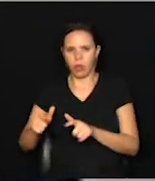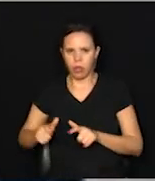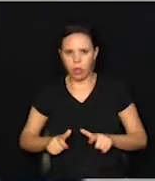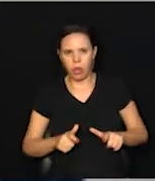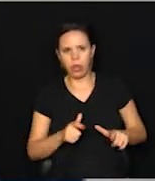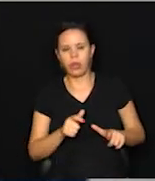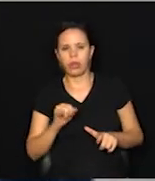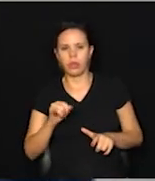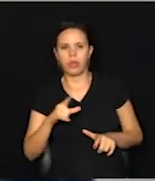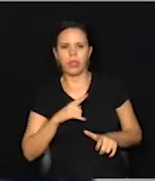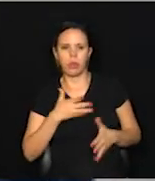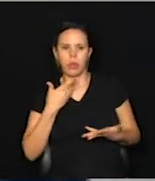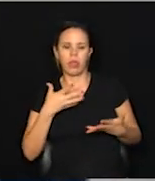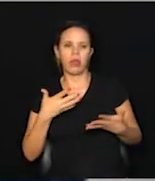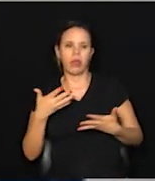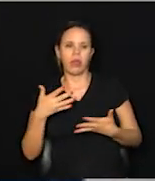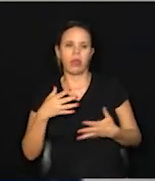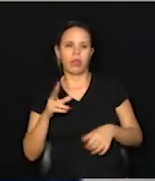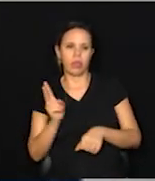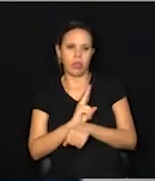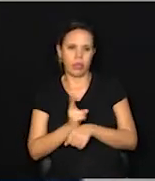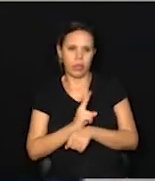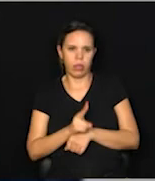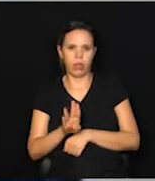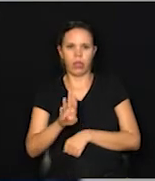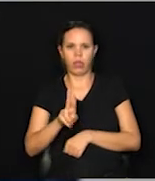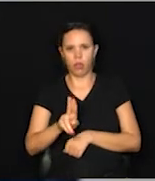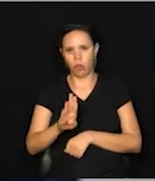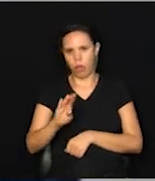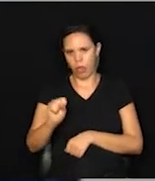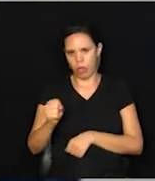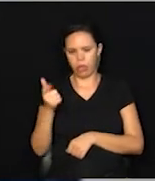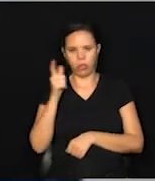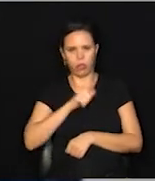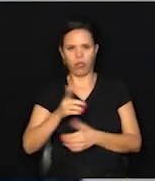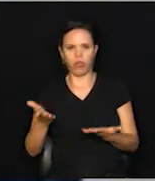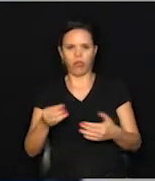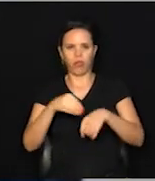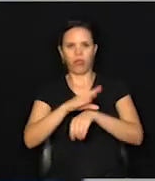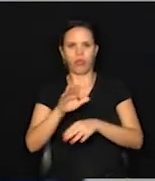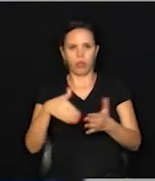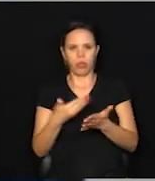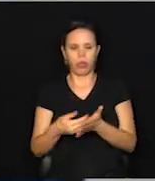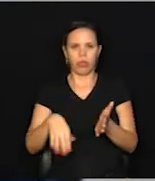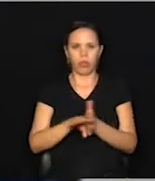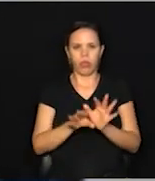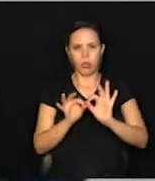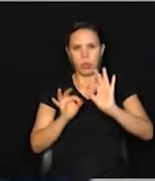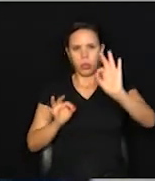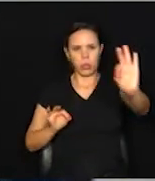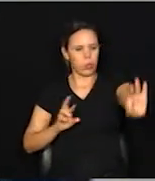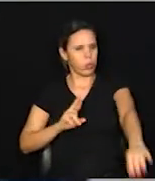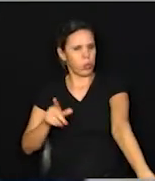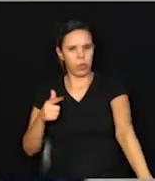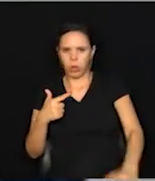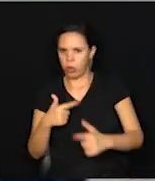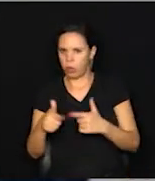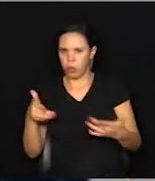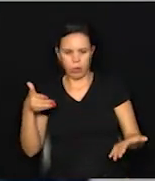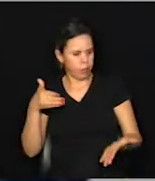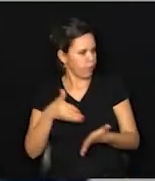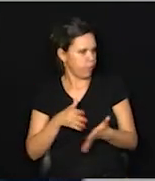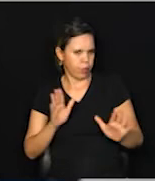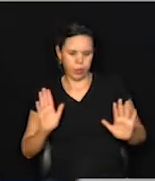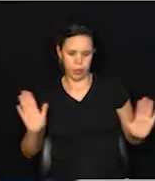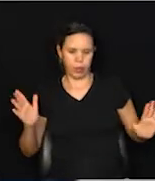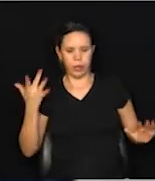melhorar a situação de segurança nas UBSs, a gente consegue levar o médico até lá. A distância não é o principal fator. Eu